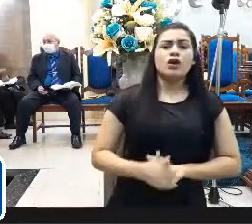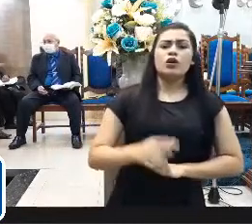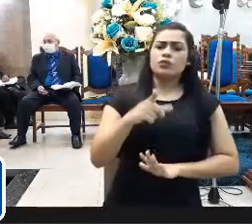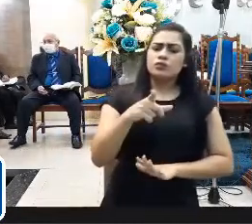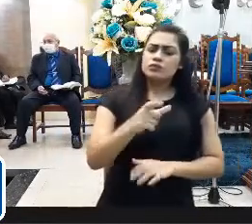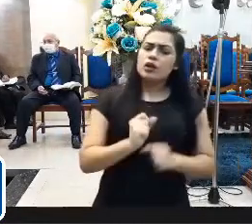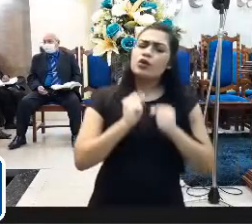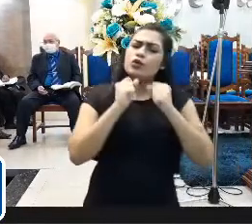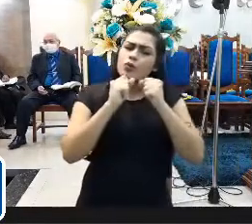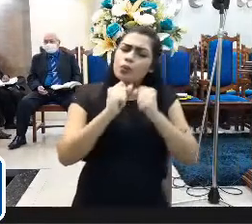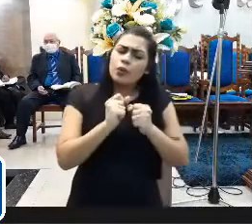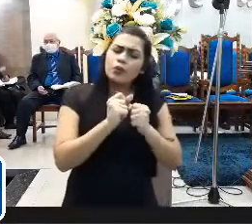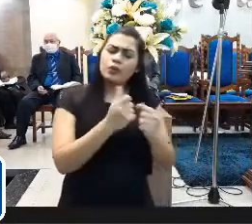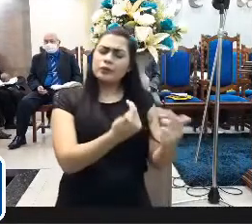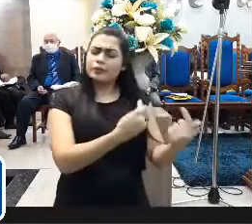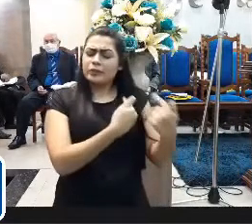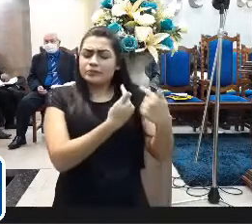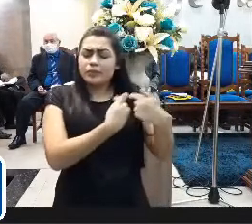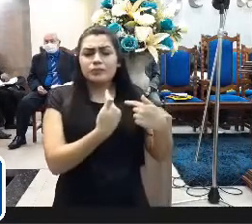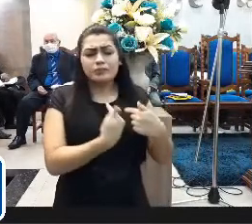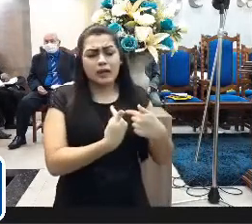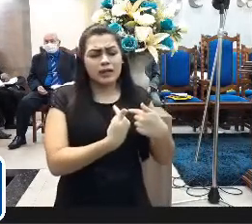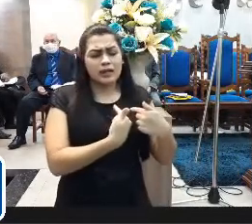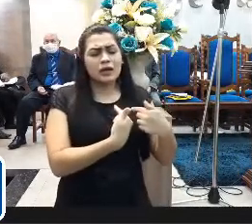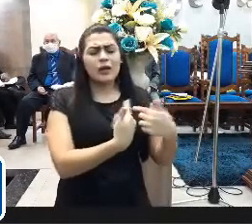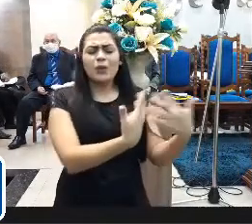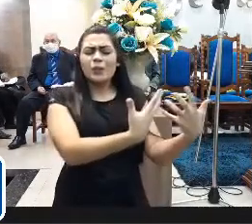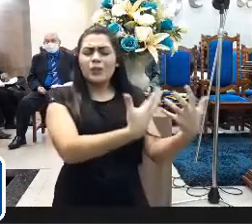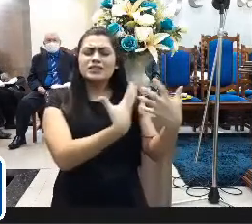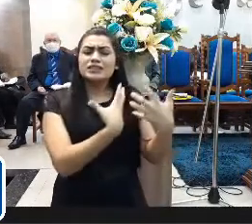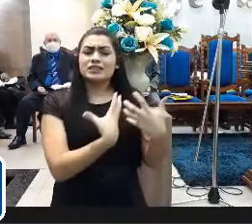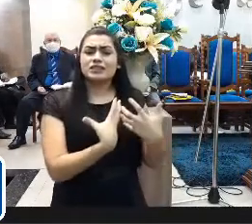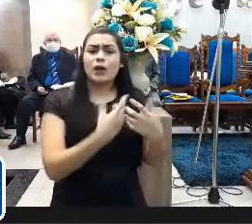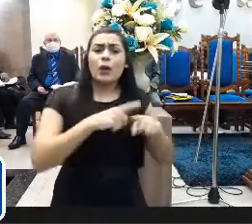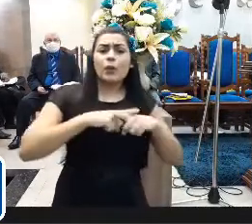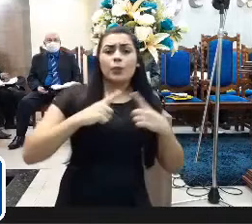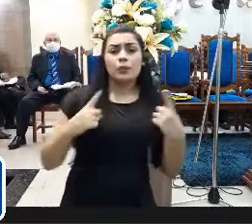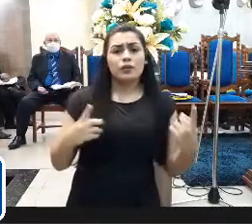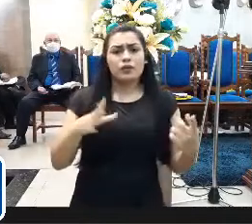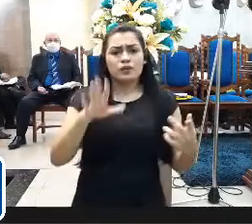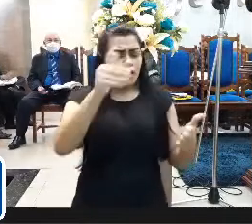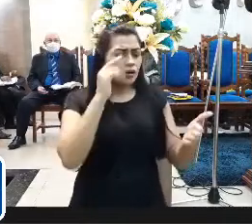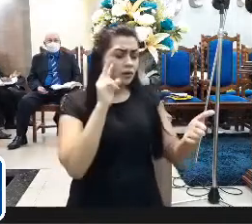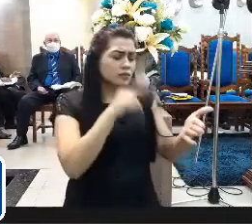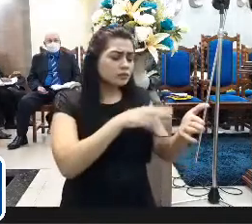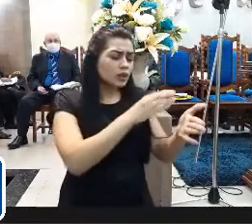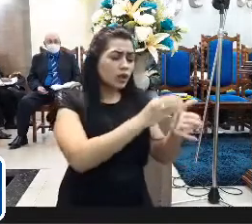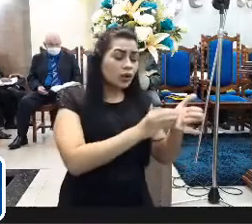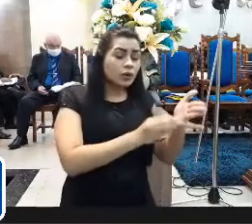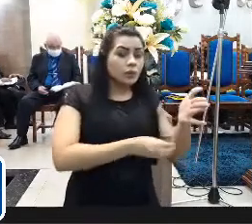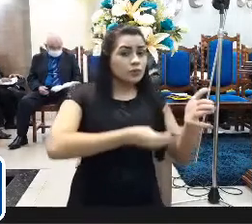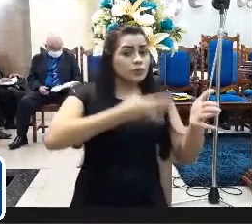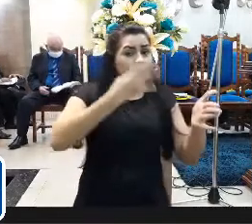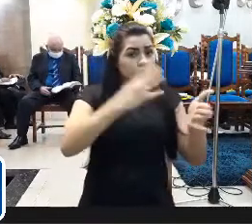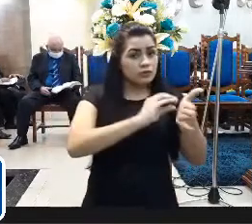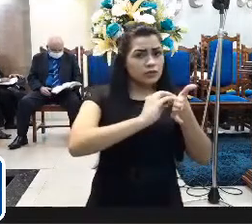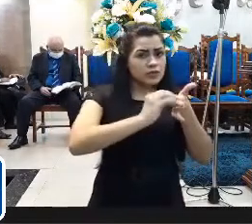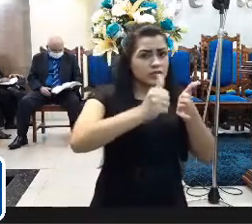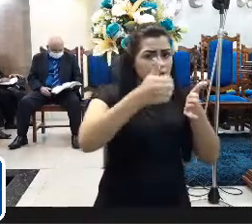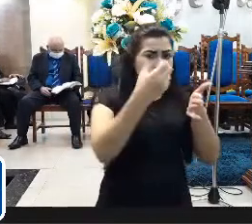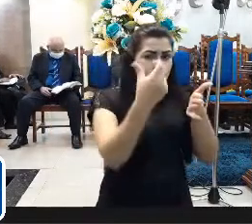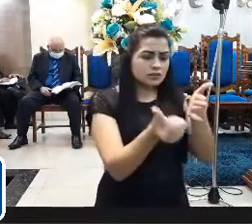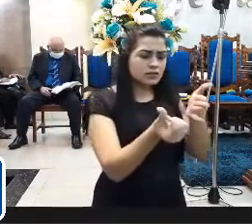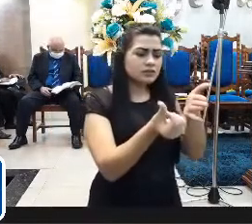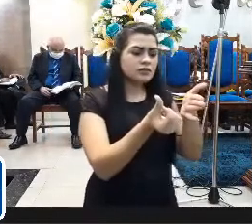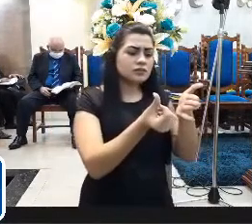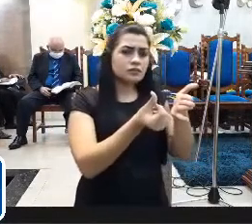vituperado, insultado, caluniado, perseguido. Olha 4:16, meu irmão, de Pedro, 4:16. Vamos dar uma volta